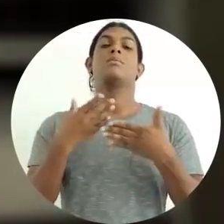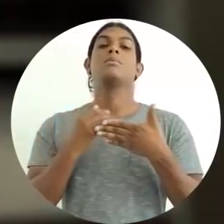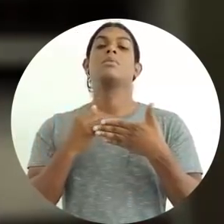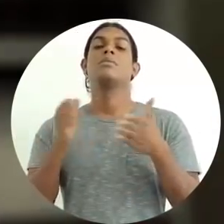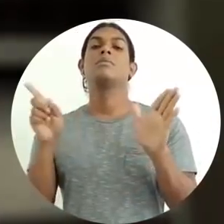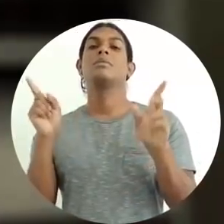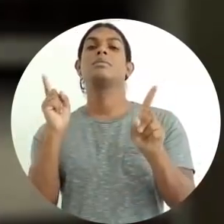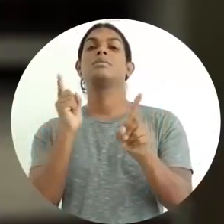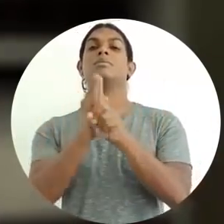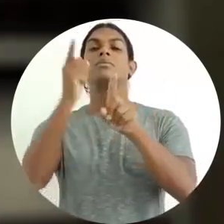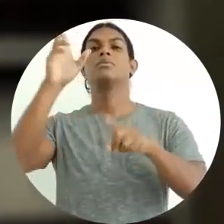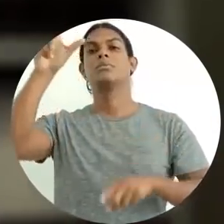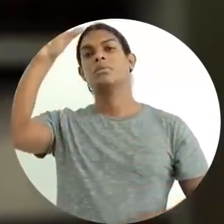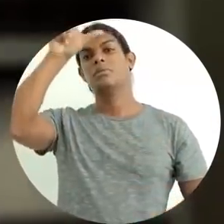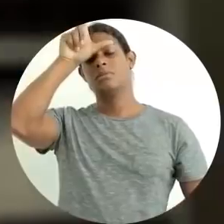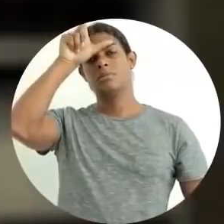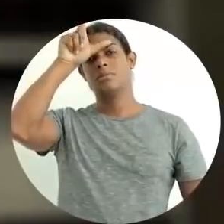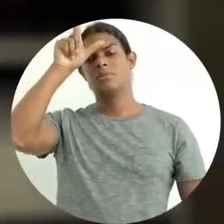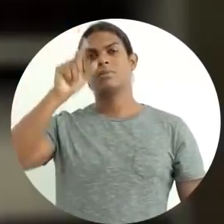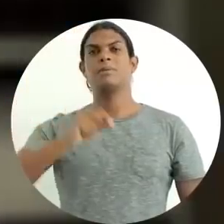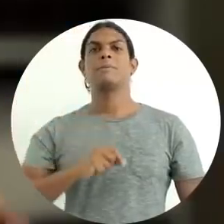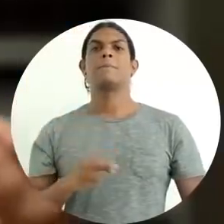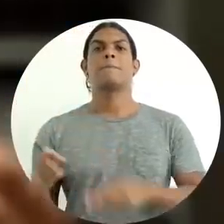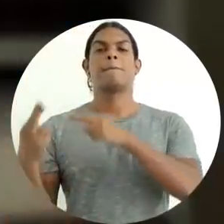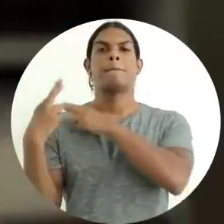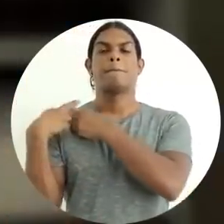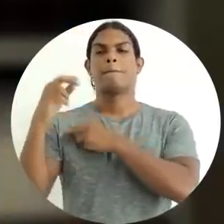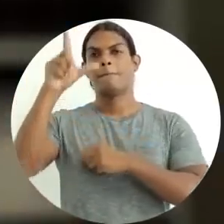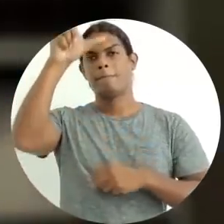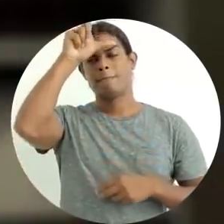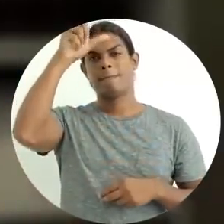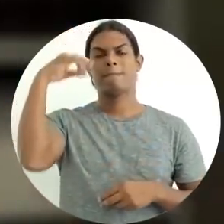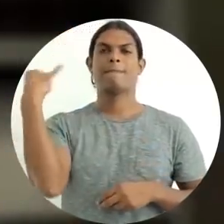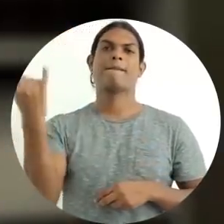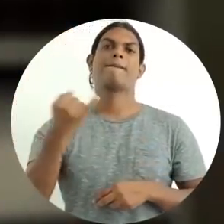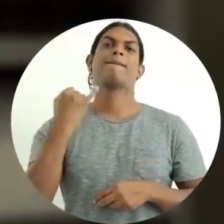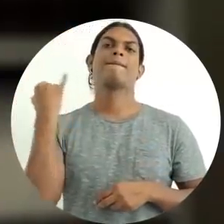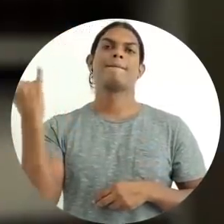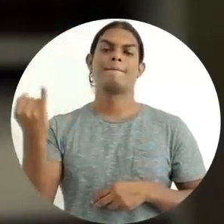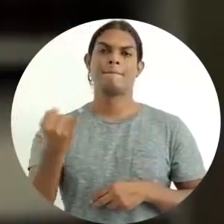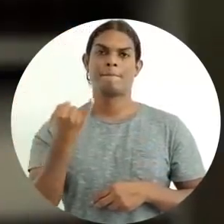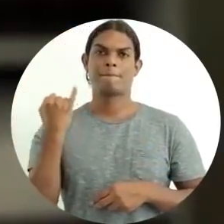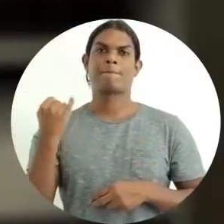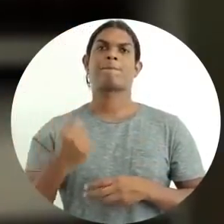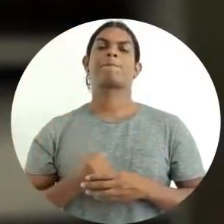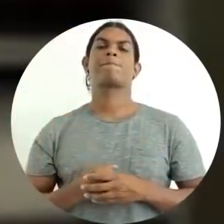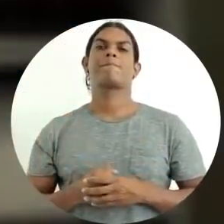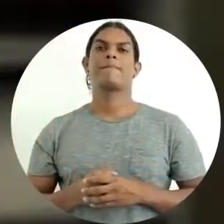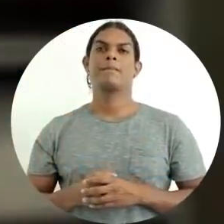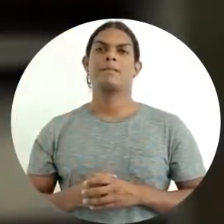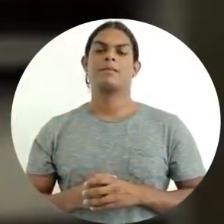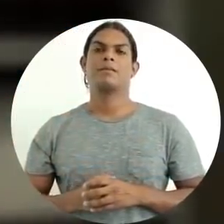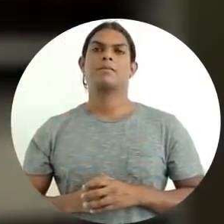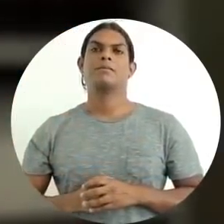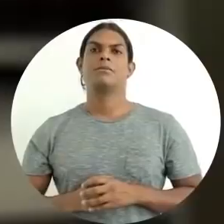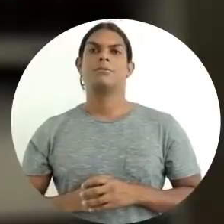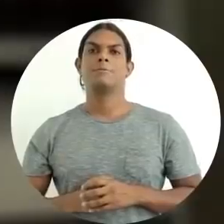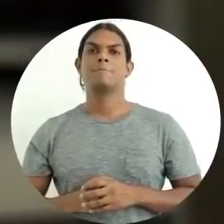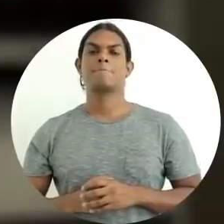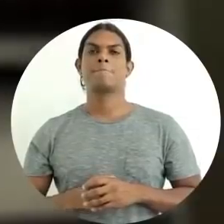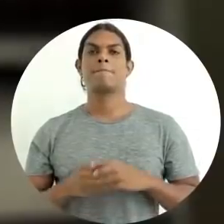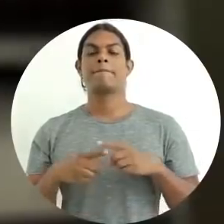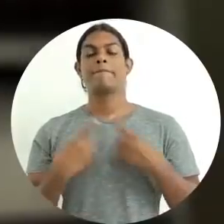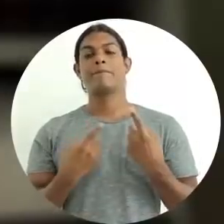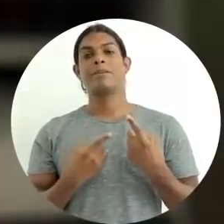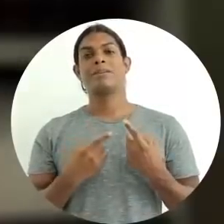ele vai se deparar com o líder. O papel do líder vai ser fundamental dentro desta